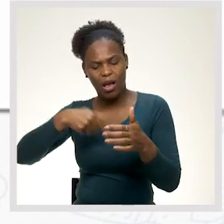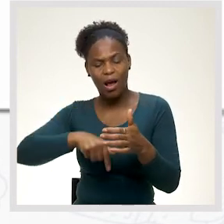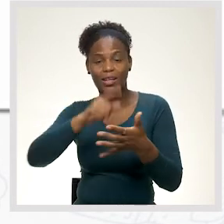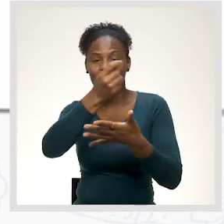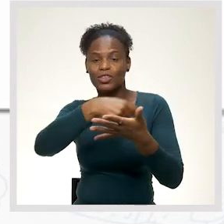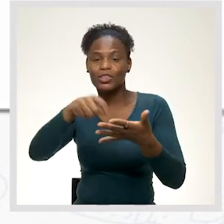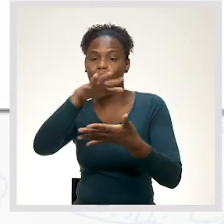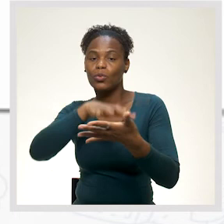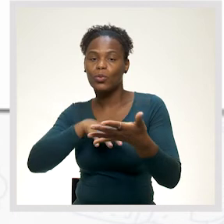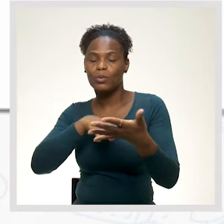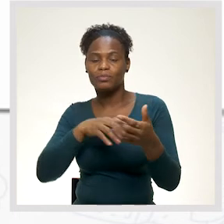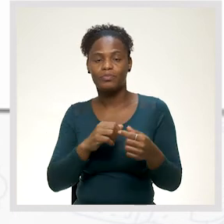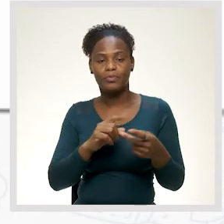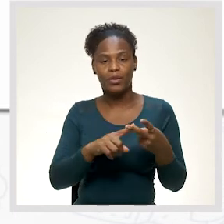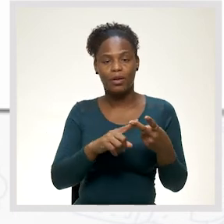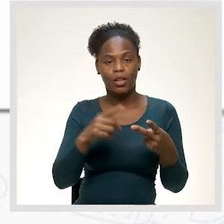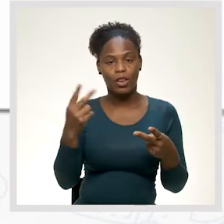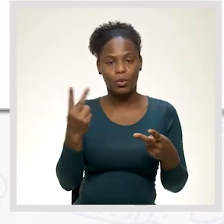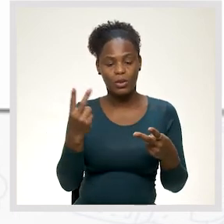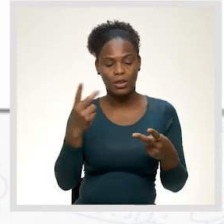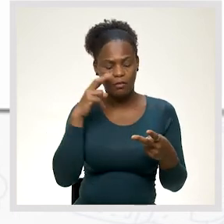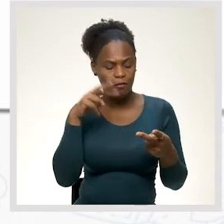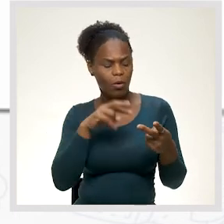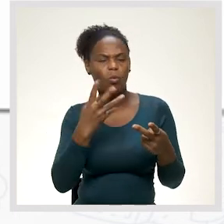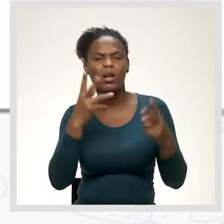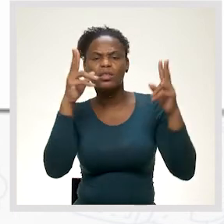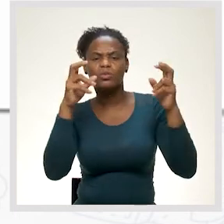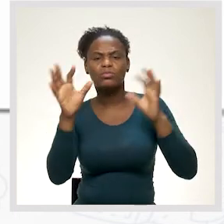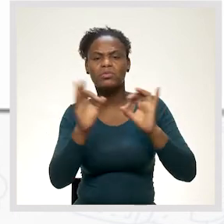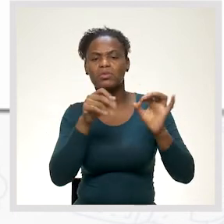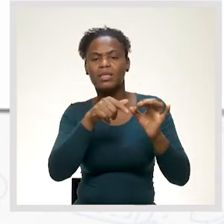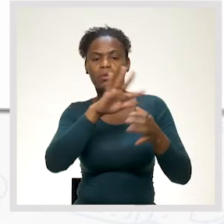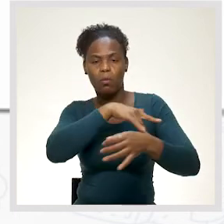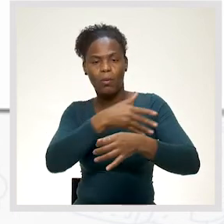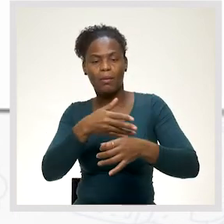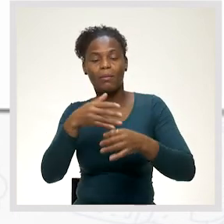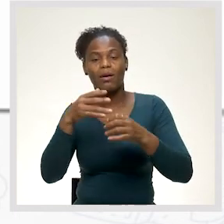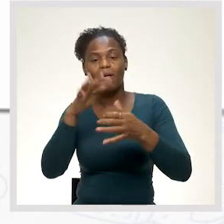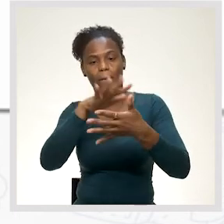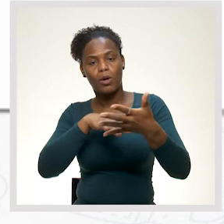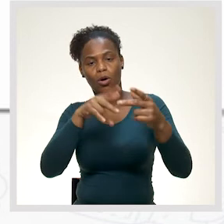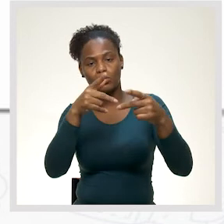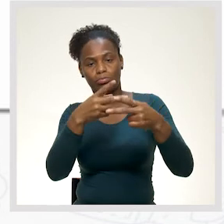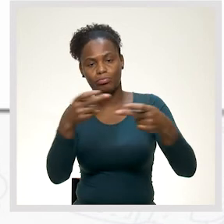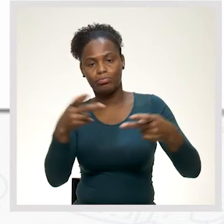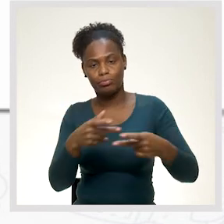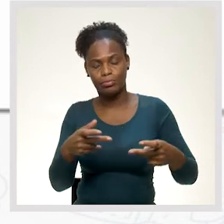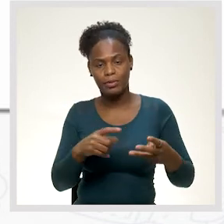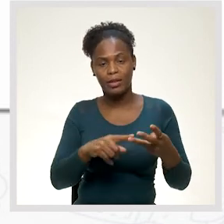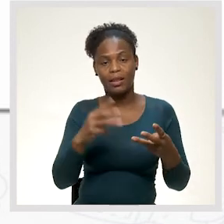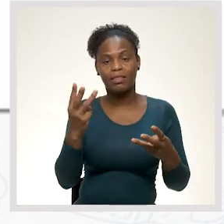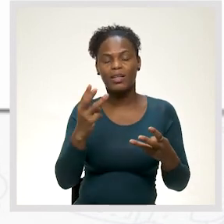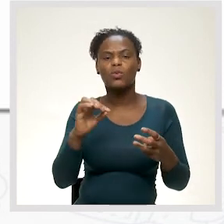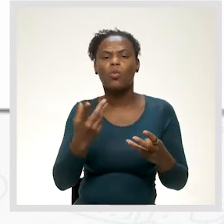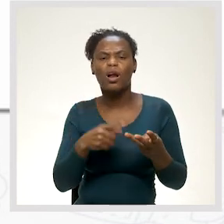excerto? 2. Identifique o assunto tratado neste poema em prosa. 3. Que